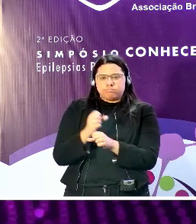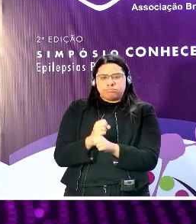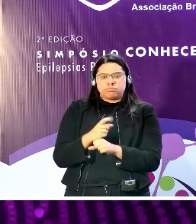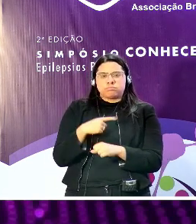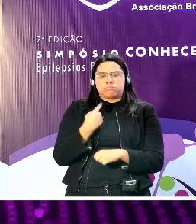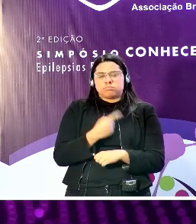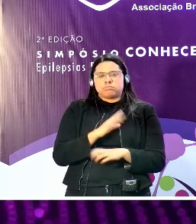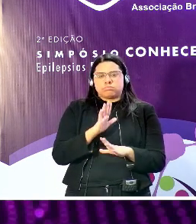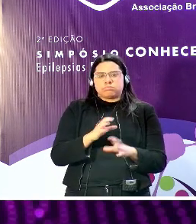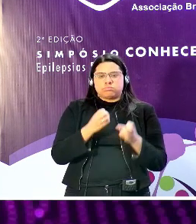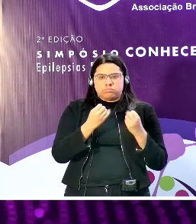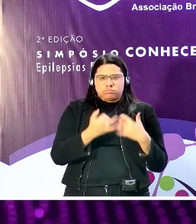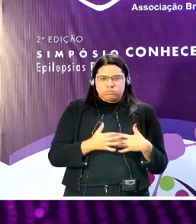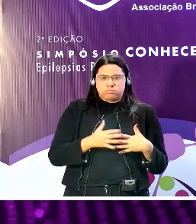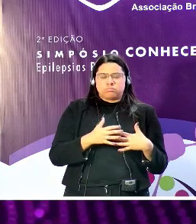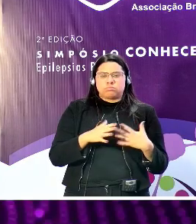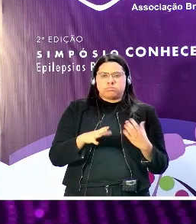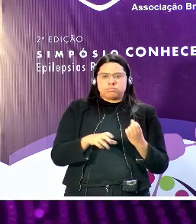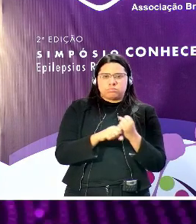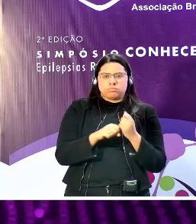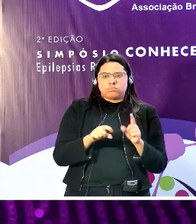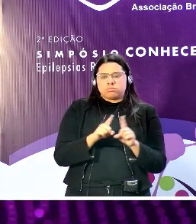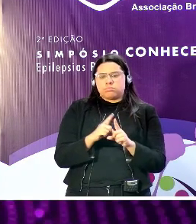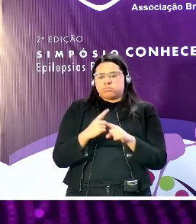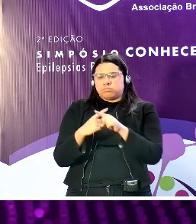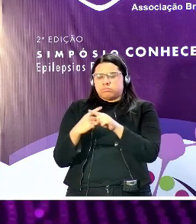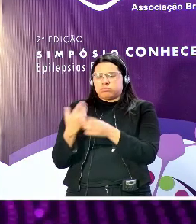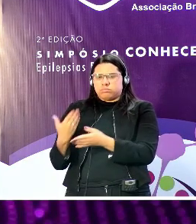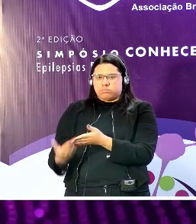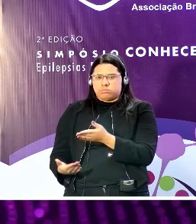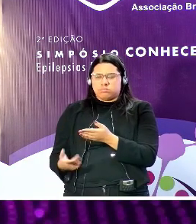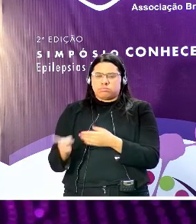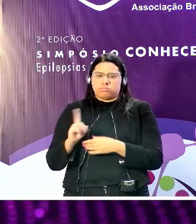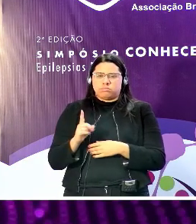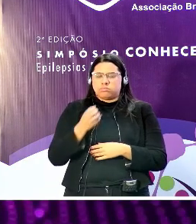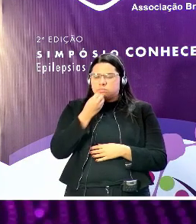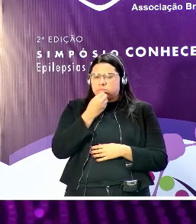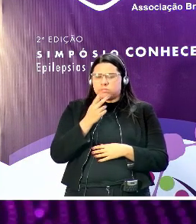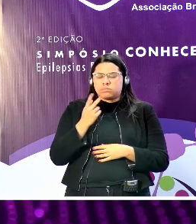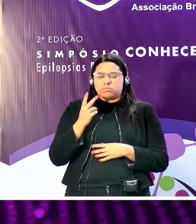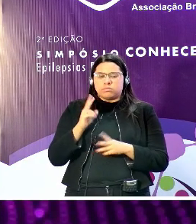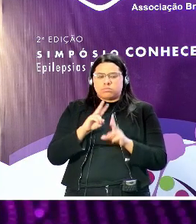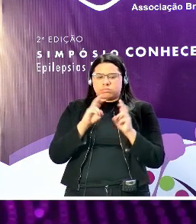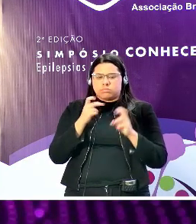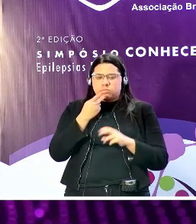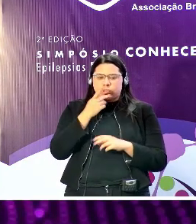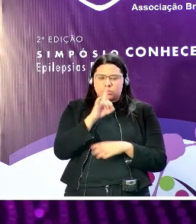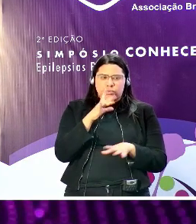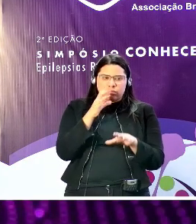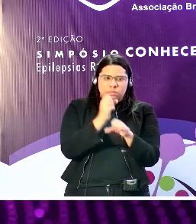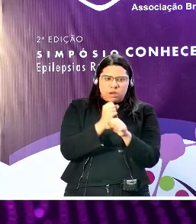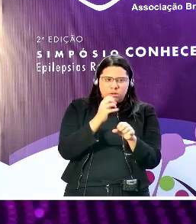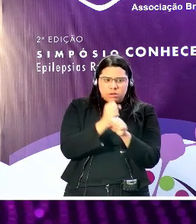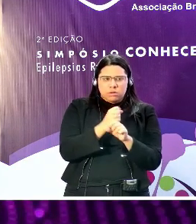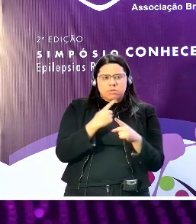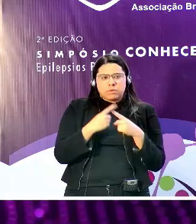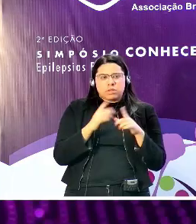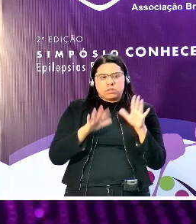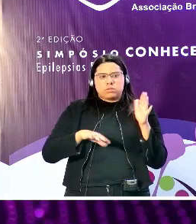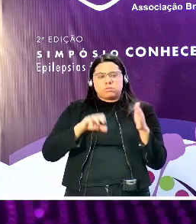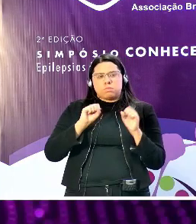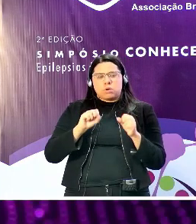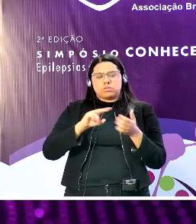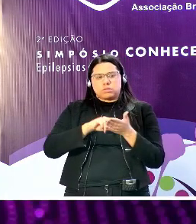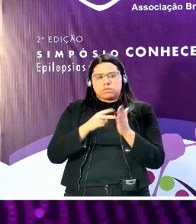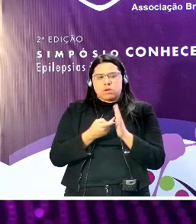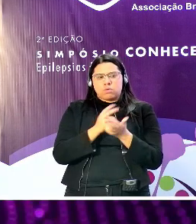falou sobre isso, sobre o ganho versus perda. Então, não é necessariamente um bom termo falar sempre ganho em ganho, porque ele pode significar coisas